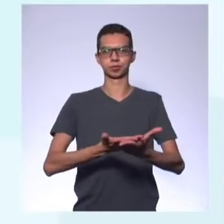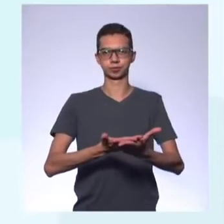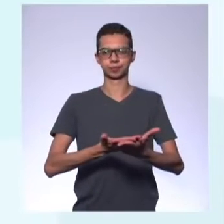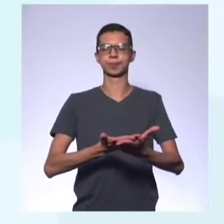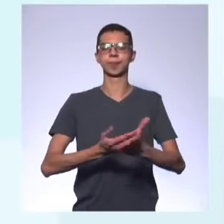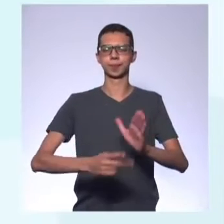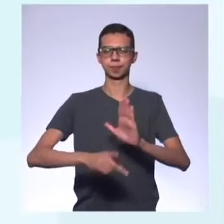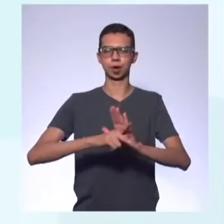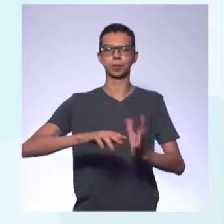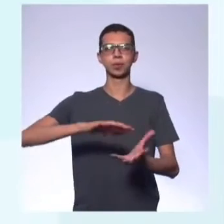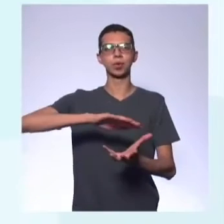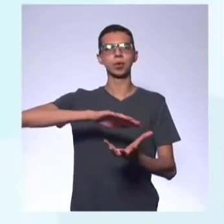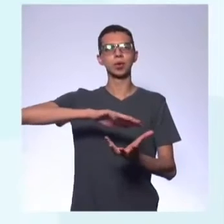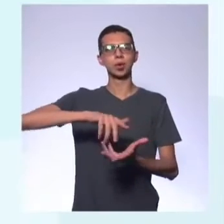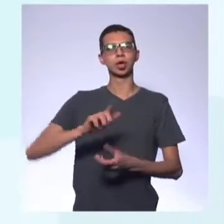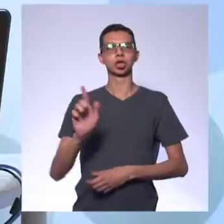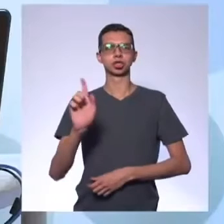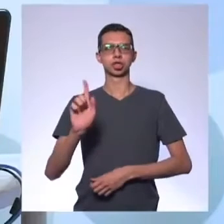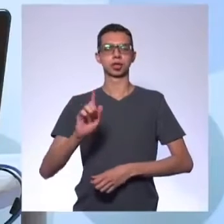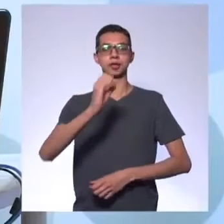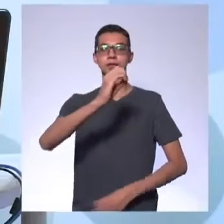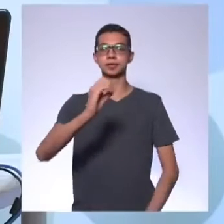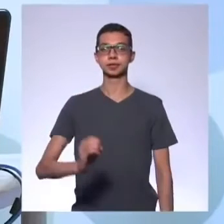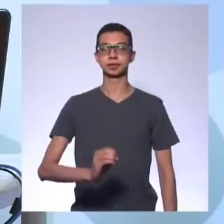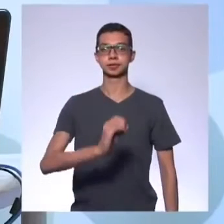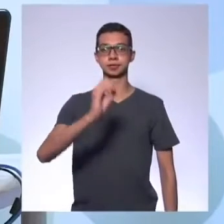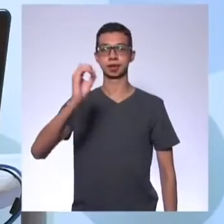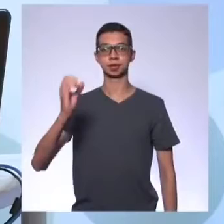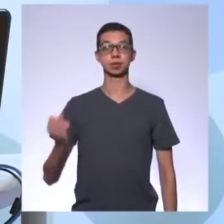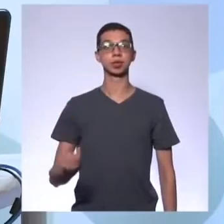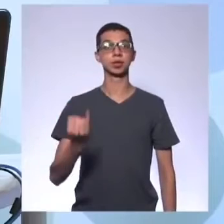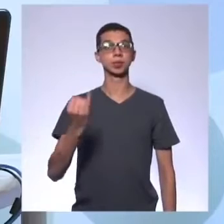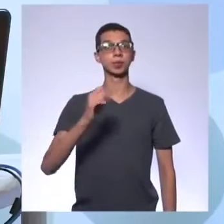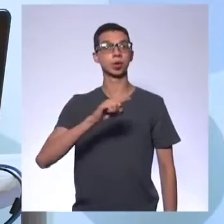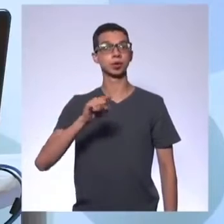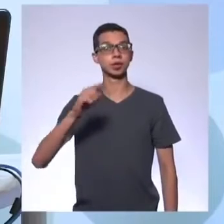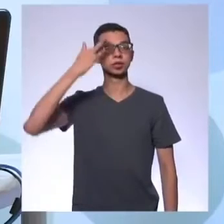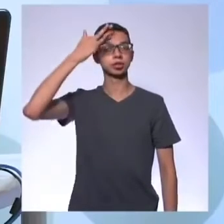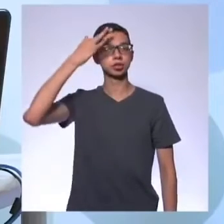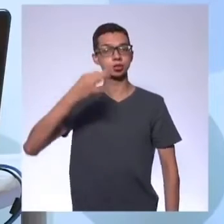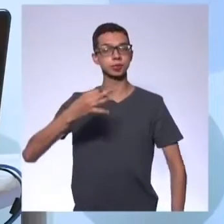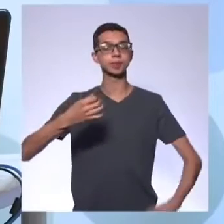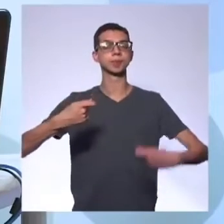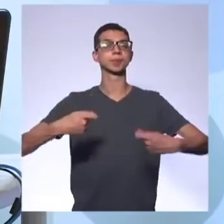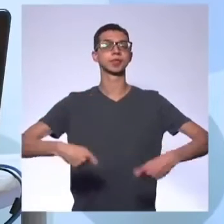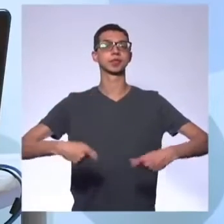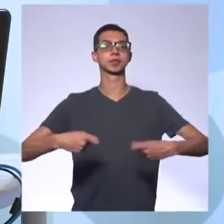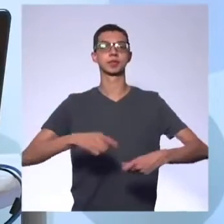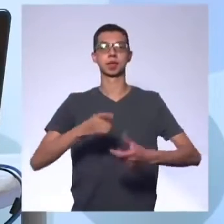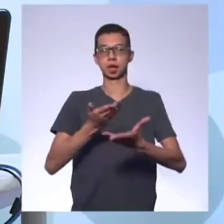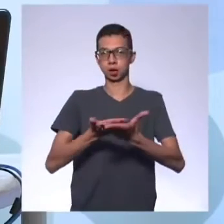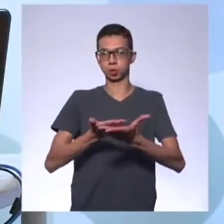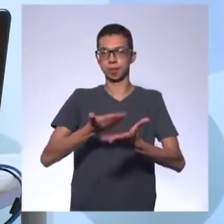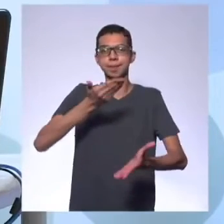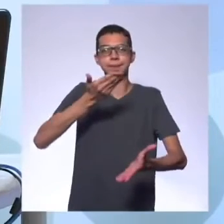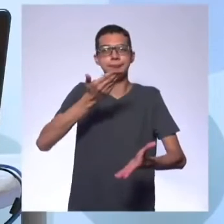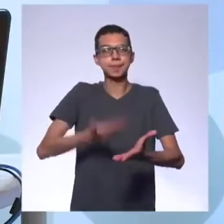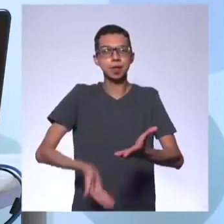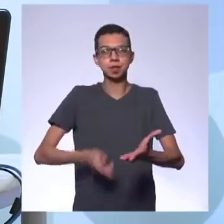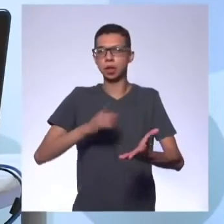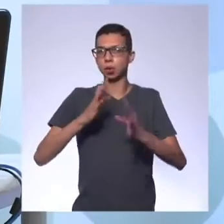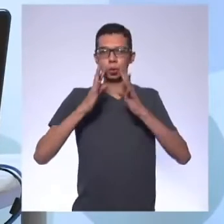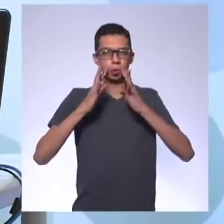de geografia do Centro de Mídias. É importante o aluno compreender que, caso ele tenha perdido alguma aula, não só de geografia, como de